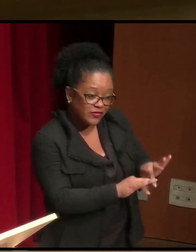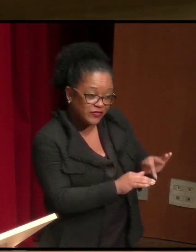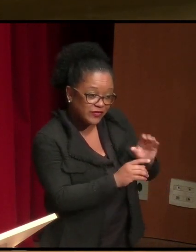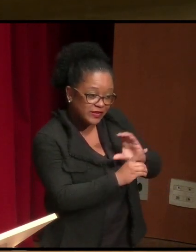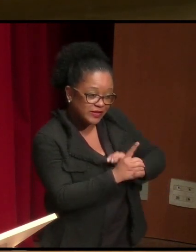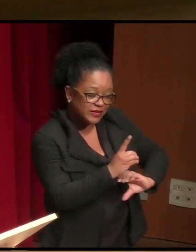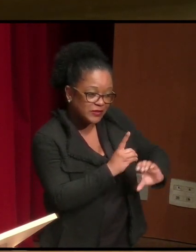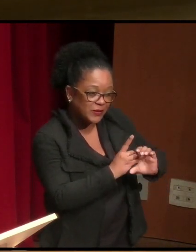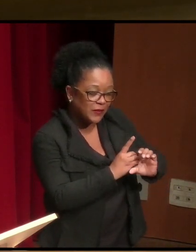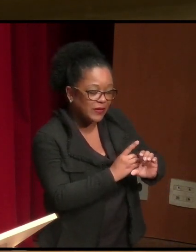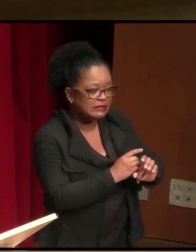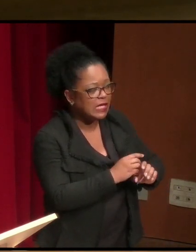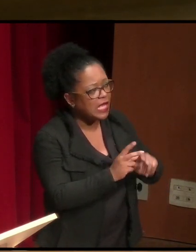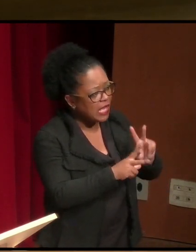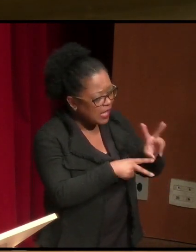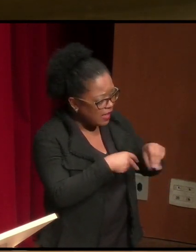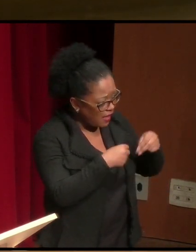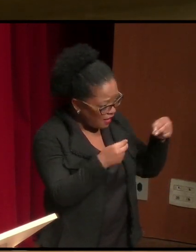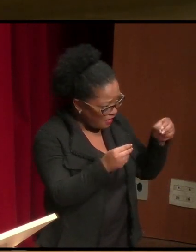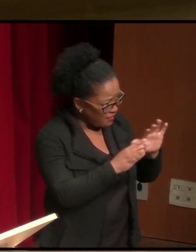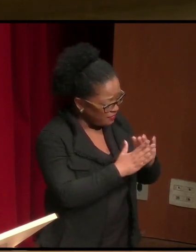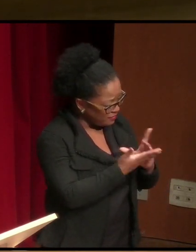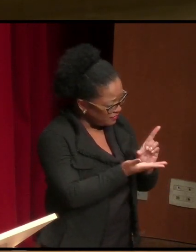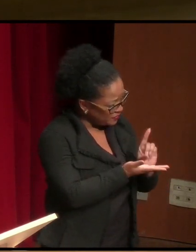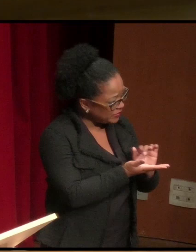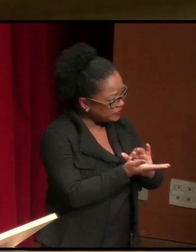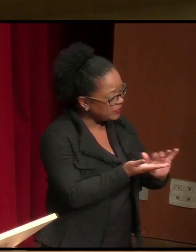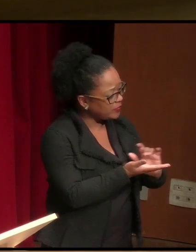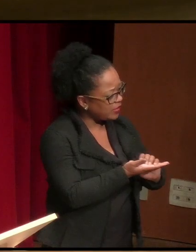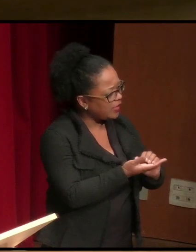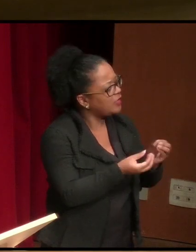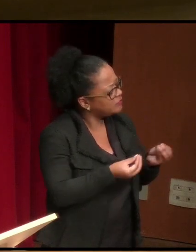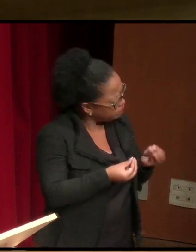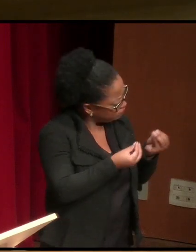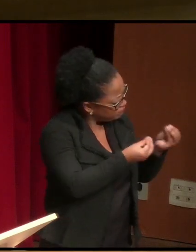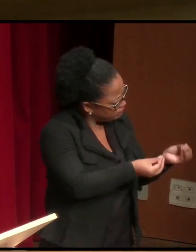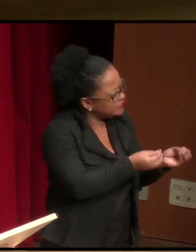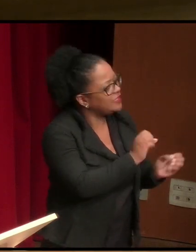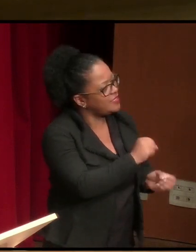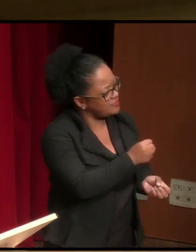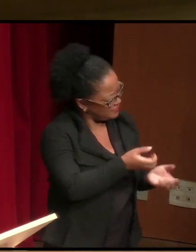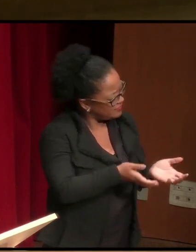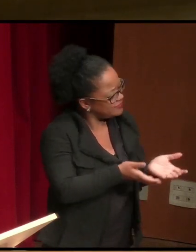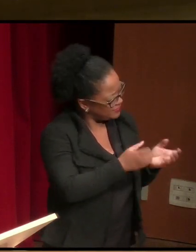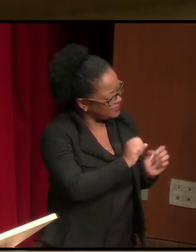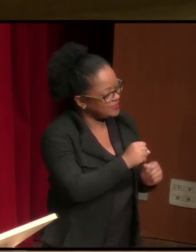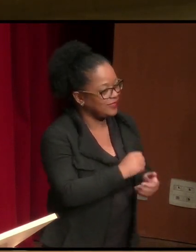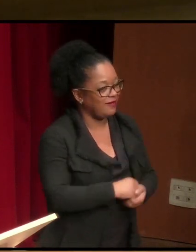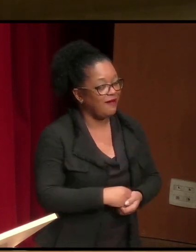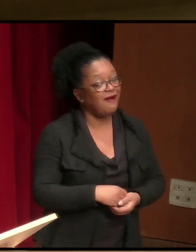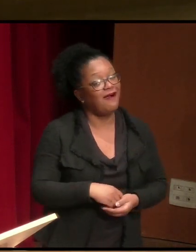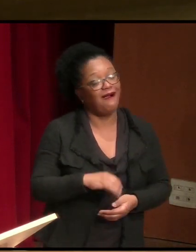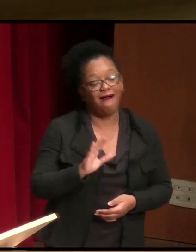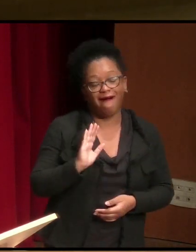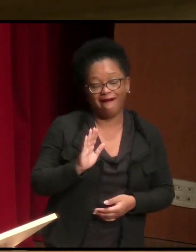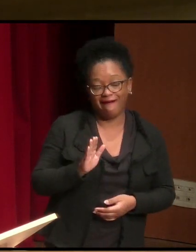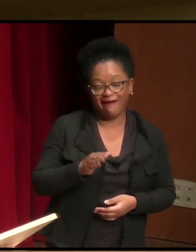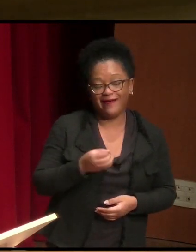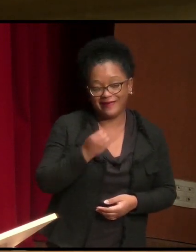pergunta: ah, você gostaria de ganhar uma Bíblia em Braille? Eu falei, sim. Falou, não, nós vamos te dar uma Bíblia em Braille. Eu falei, ótimo, né? Mais